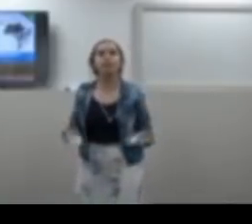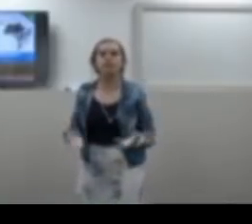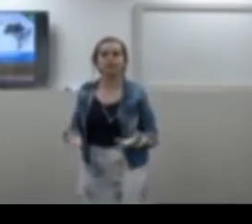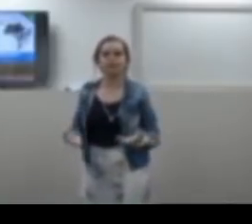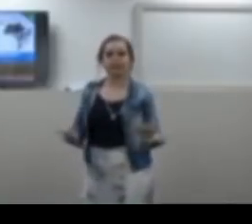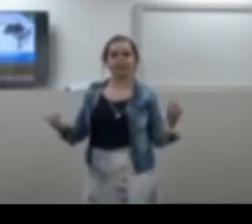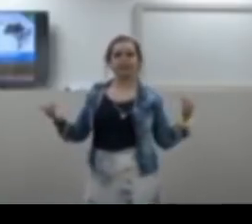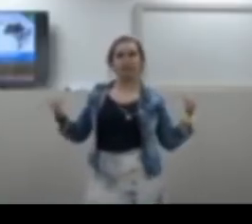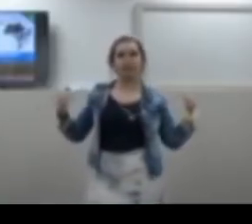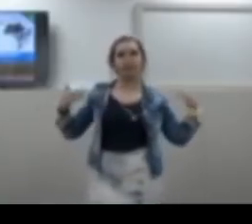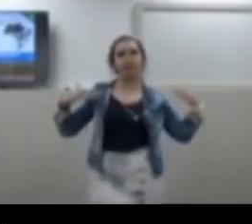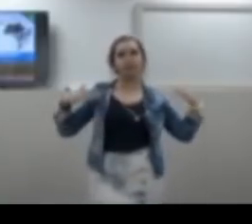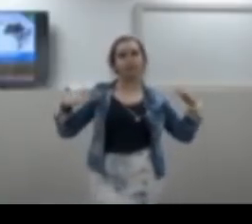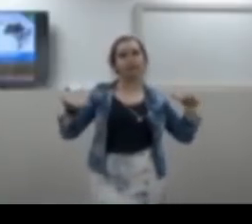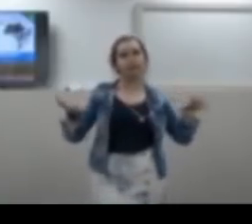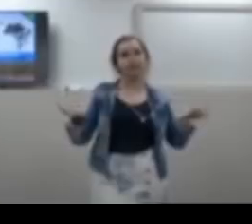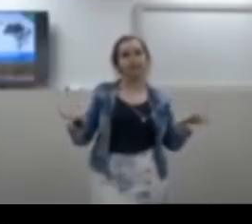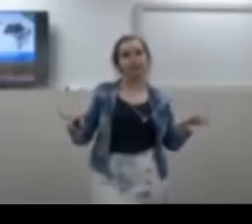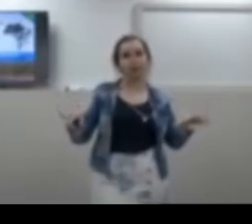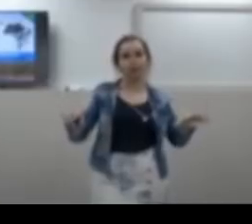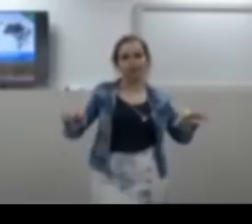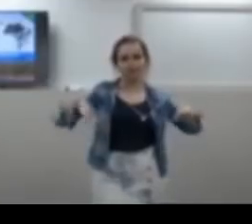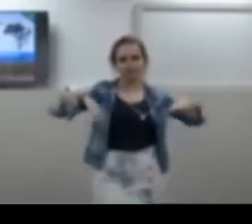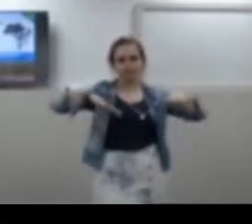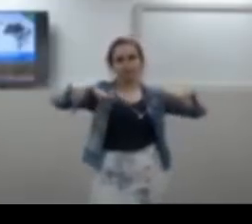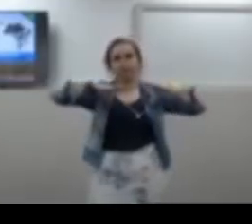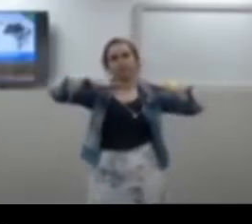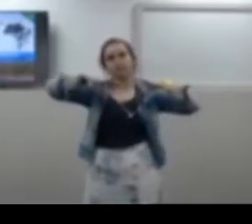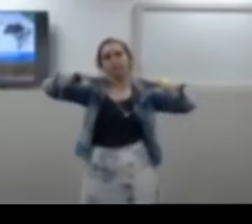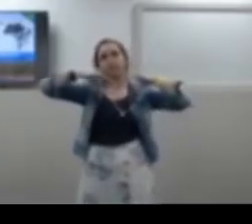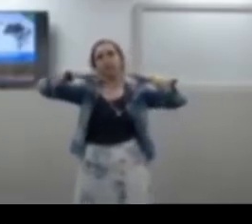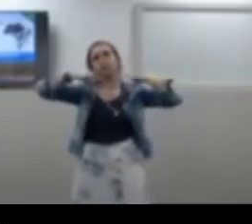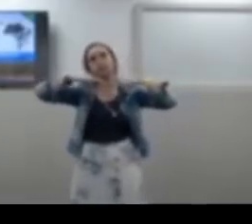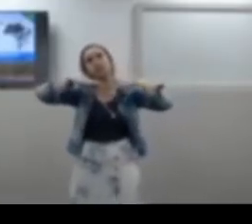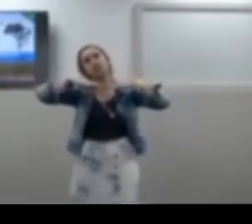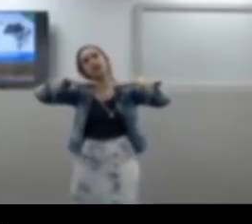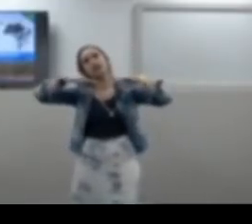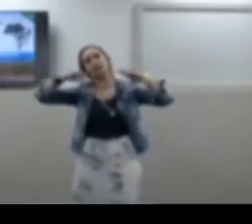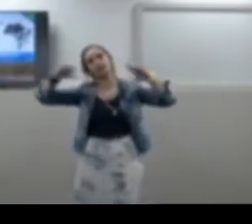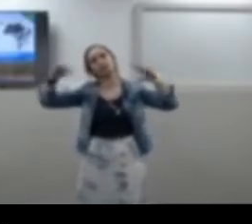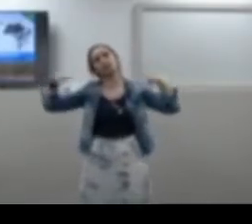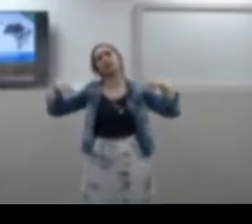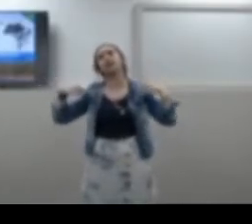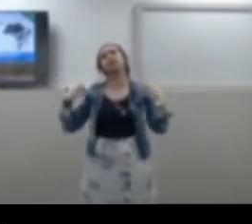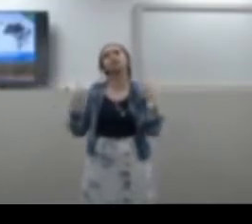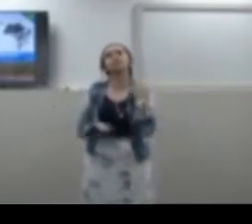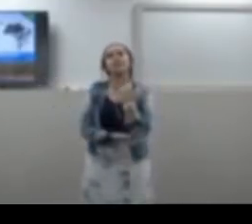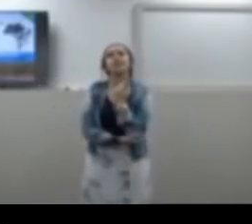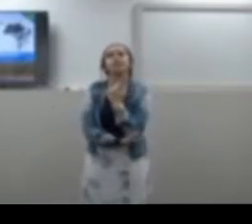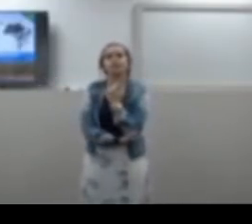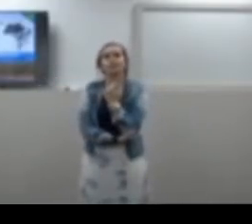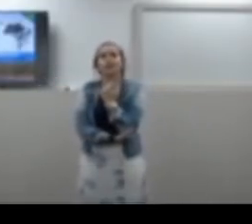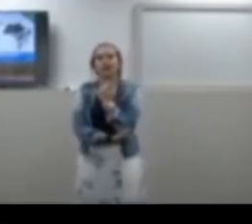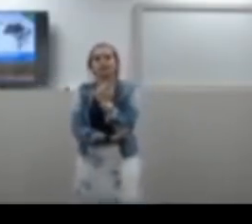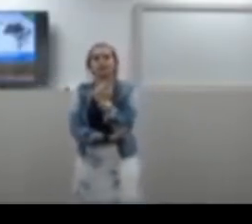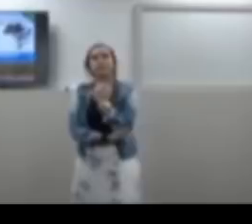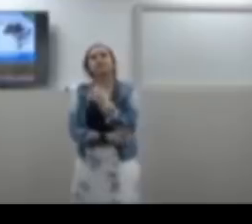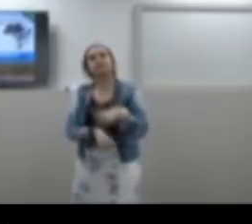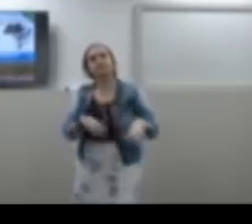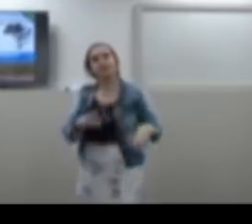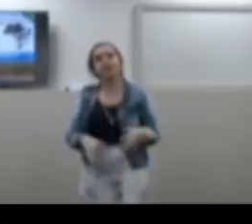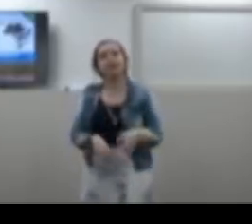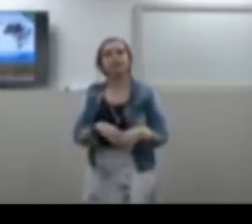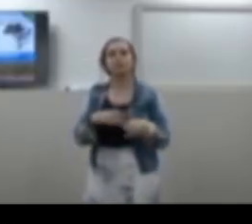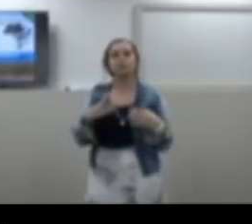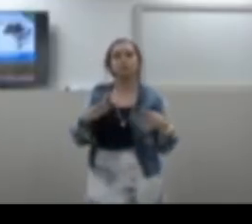os pampas, tá? Você está olhando a foto aí, está olhando a figura, está mostrando ali um grande campo, a gente não vê grandes árvores, a gente